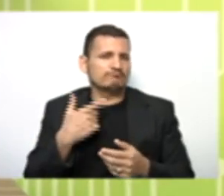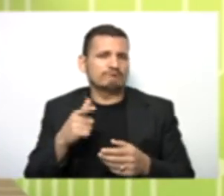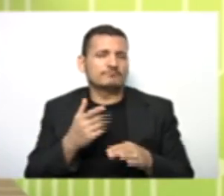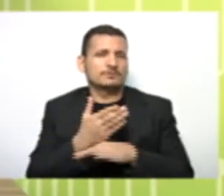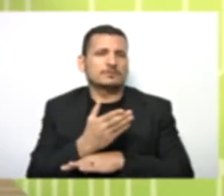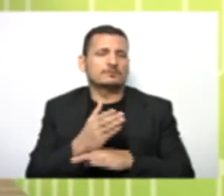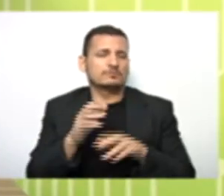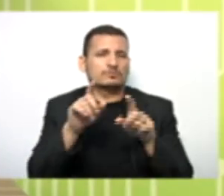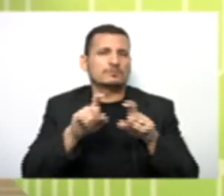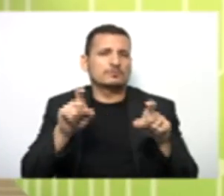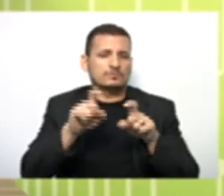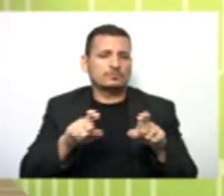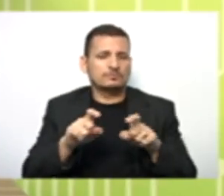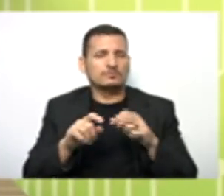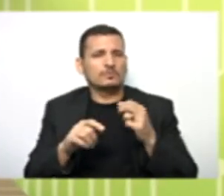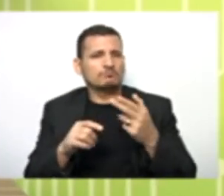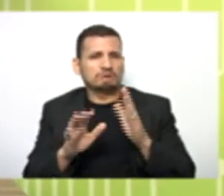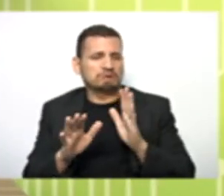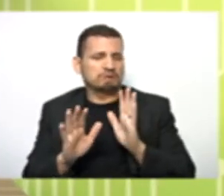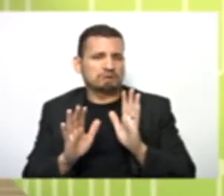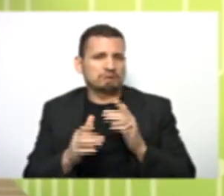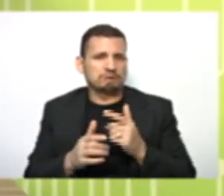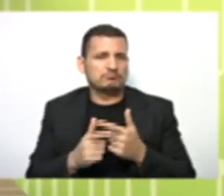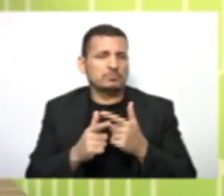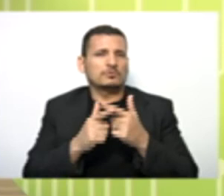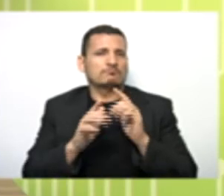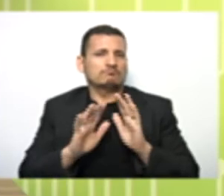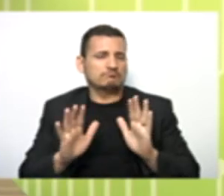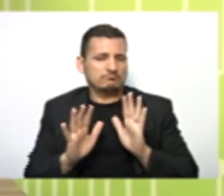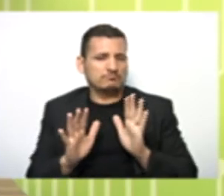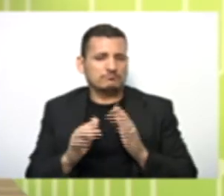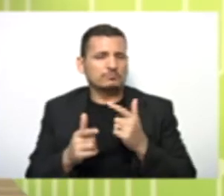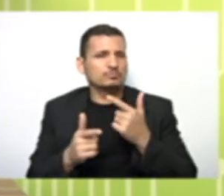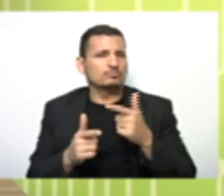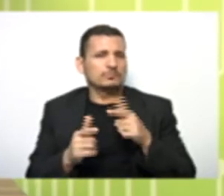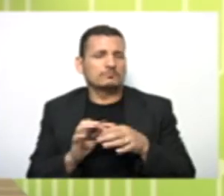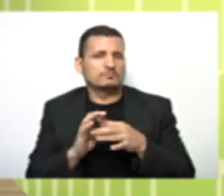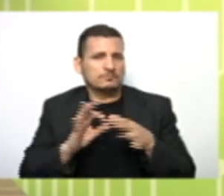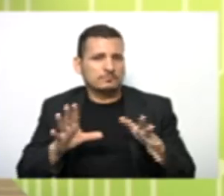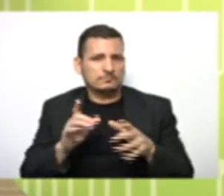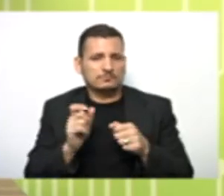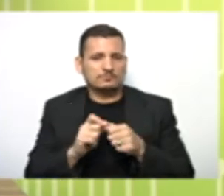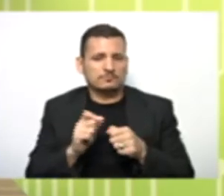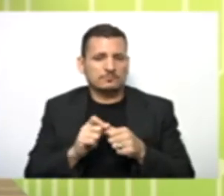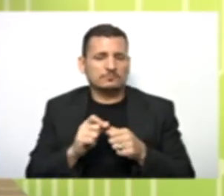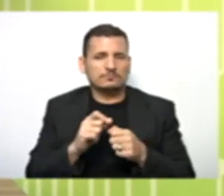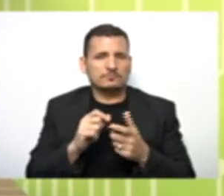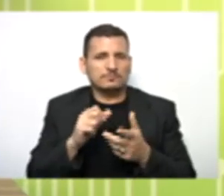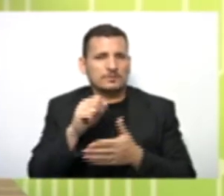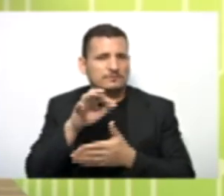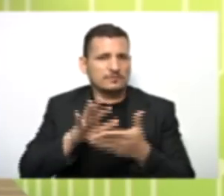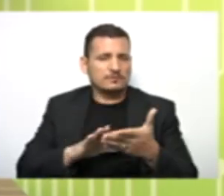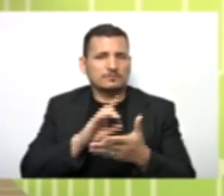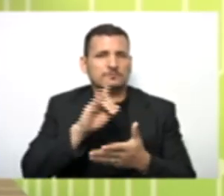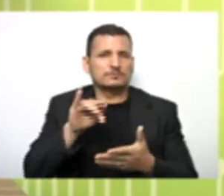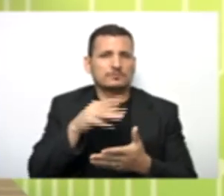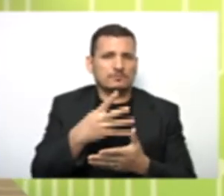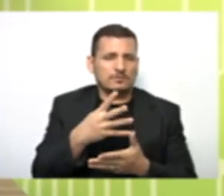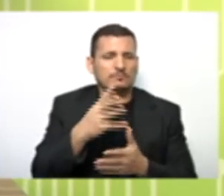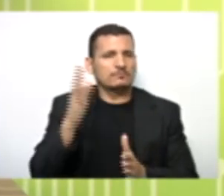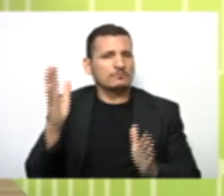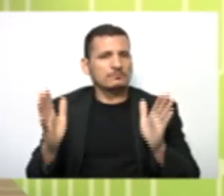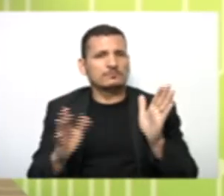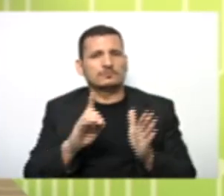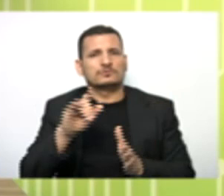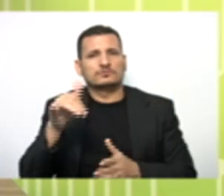ao computador, ou vai estar por algum motivo que não tenha disponibilidade para fazer do dia 4 ao dia 10, né,